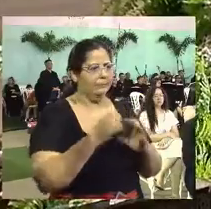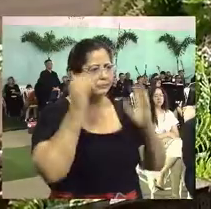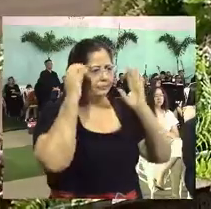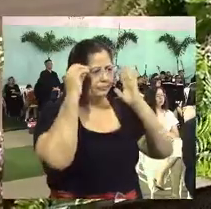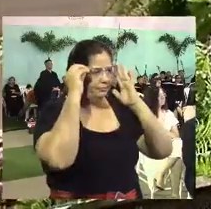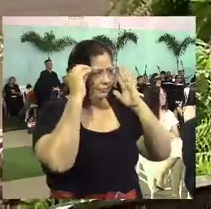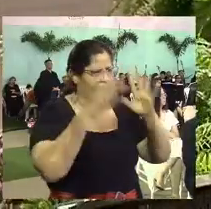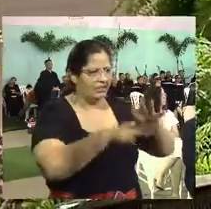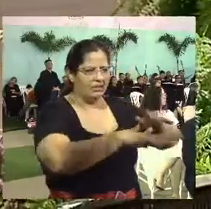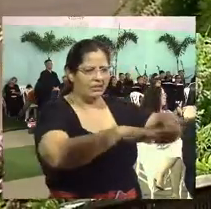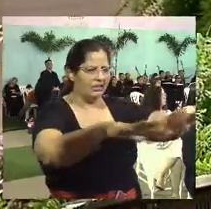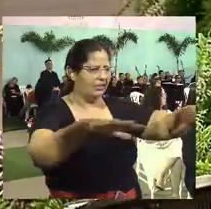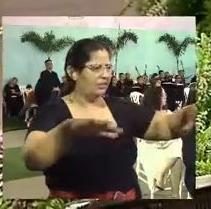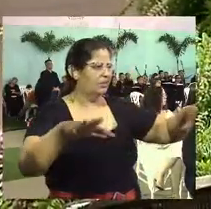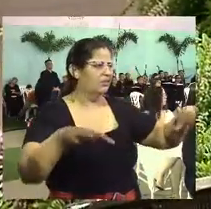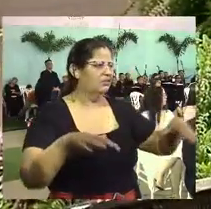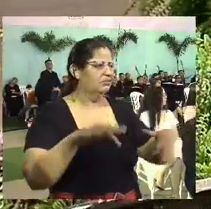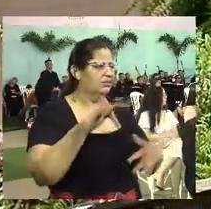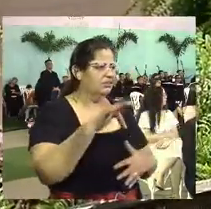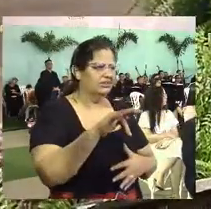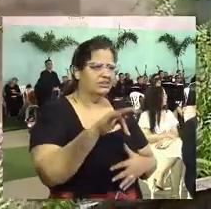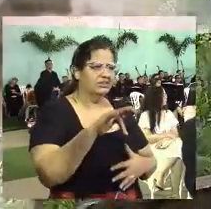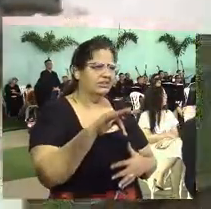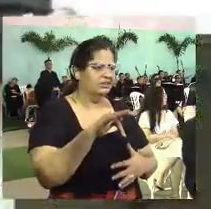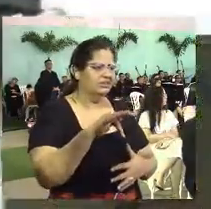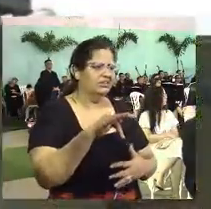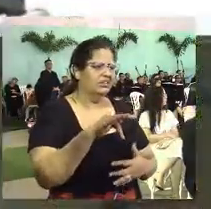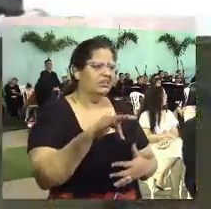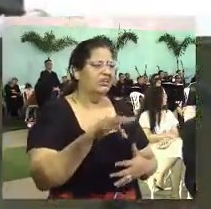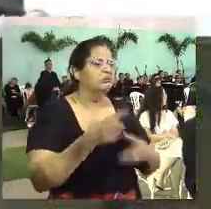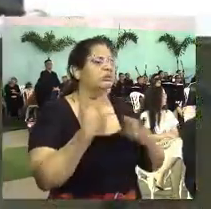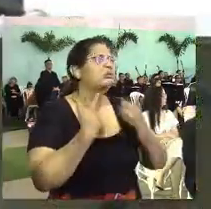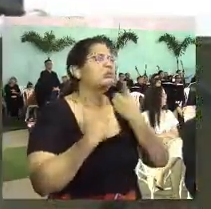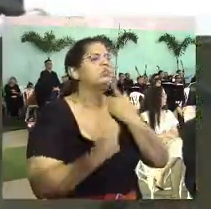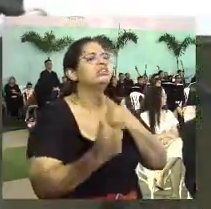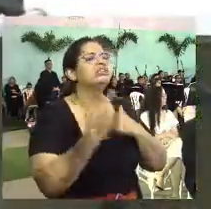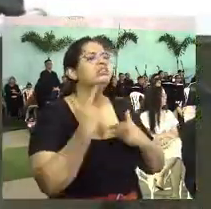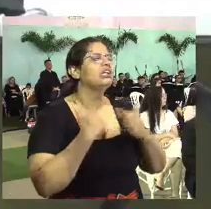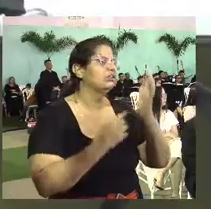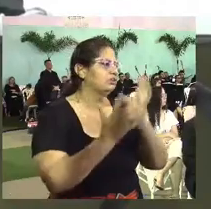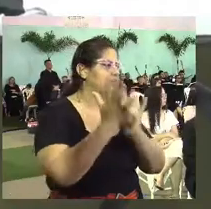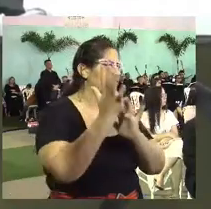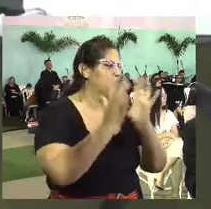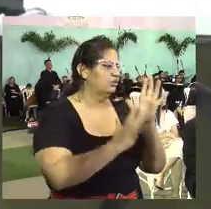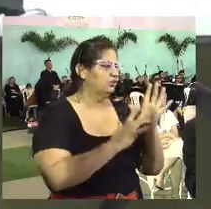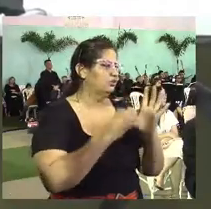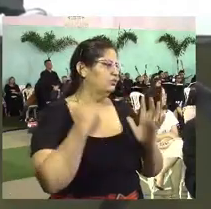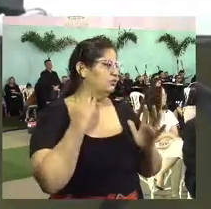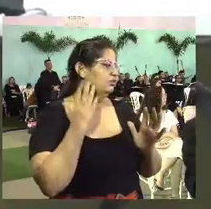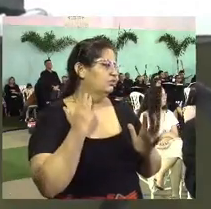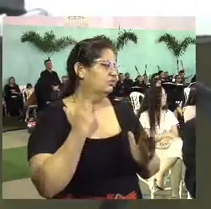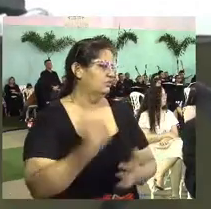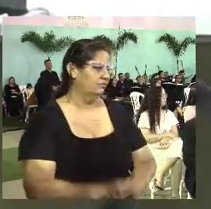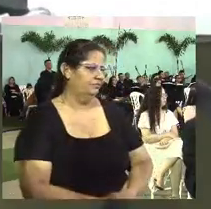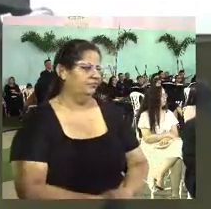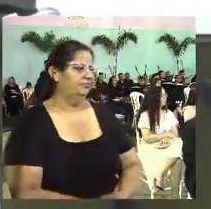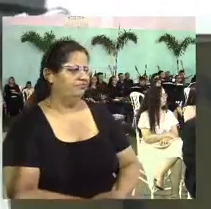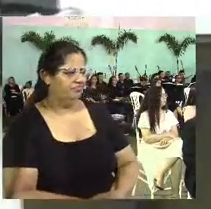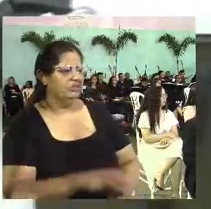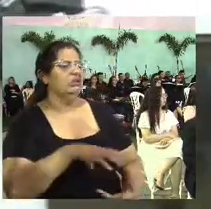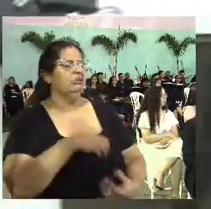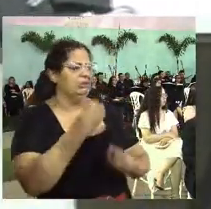brancos Você viu que nós ganhamos sete almas aqui sem mensagem sem nada só fizemos apelo as almas estão querendo